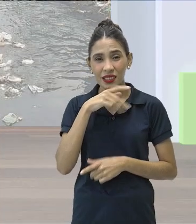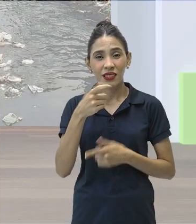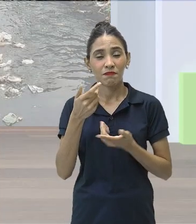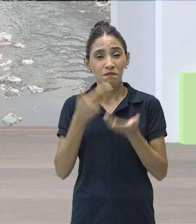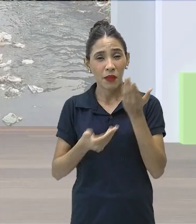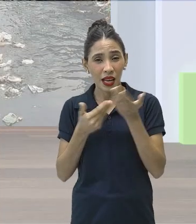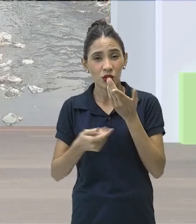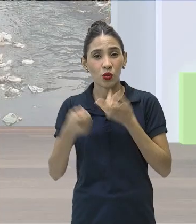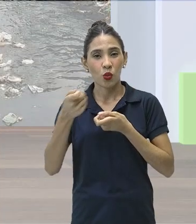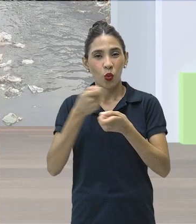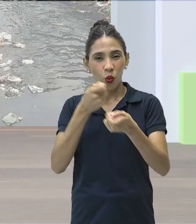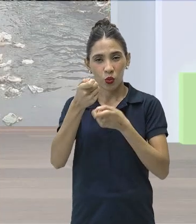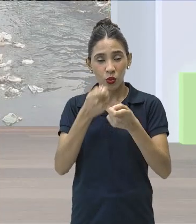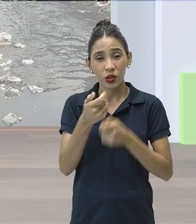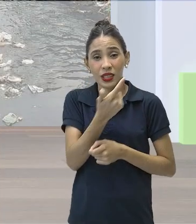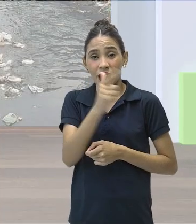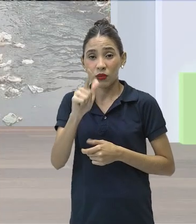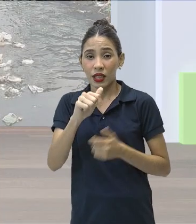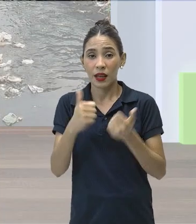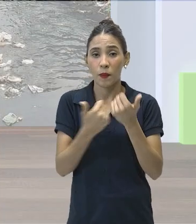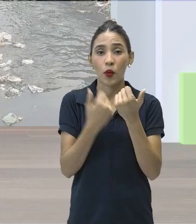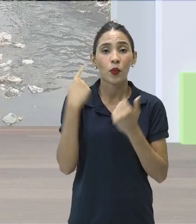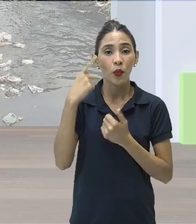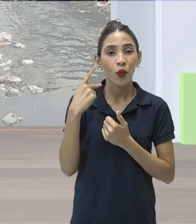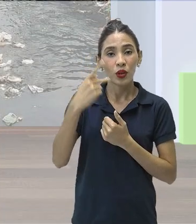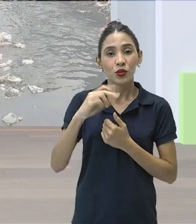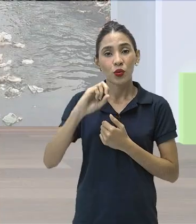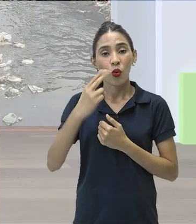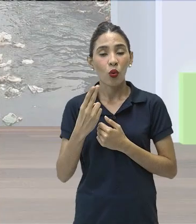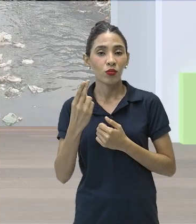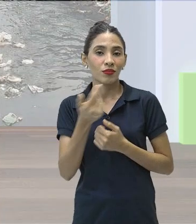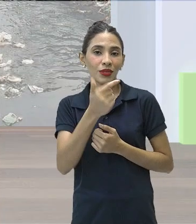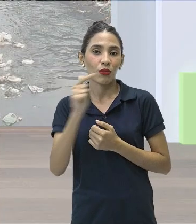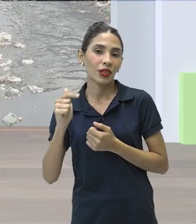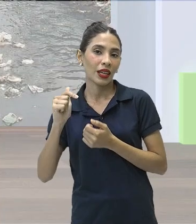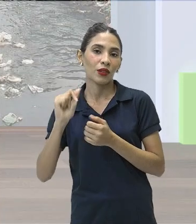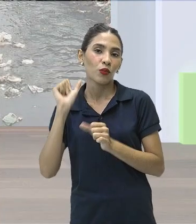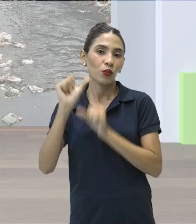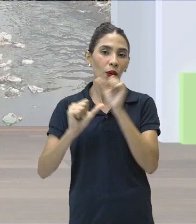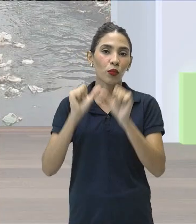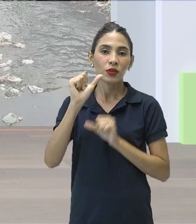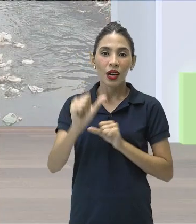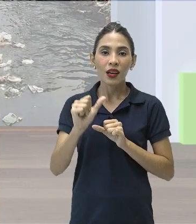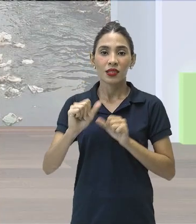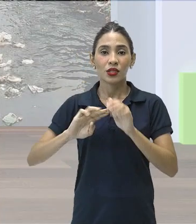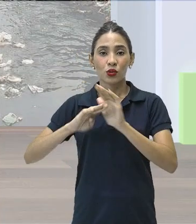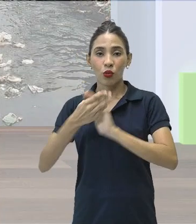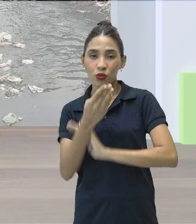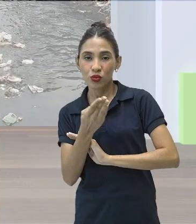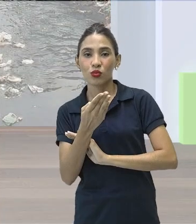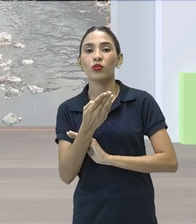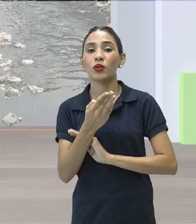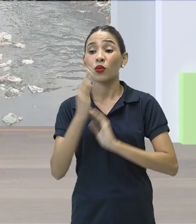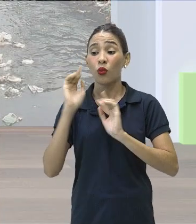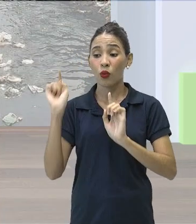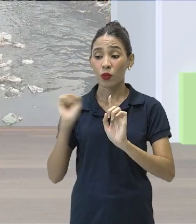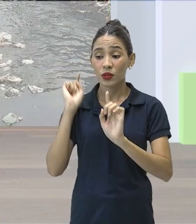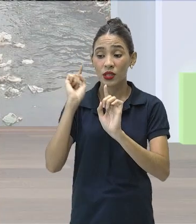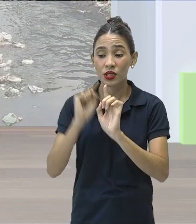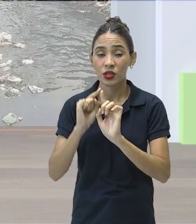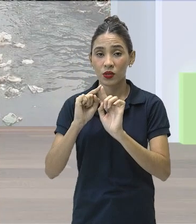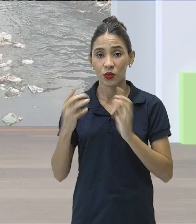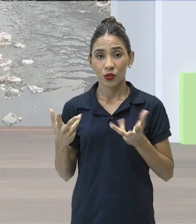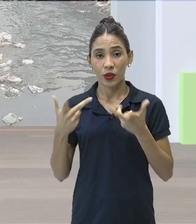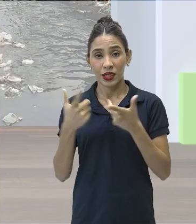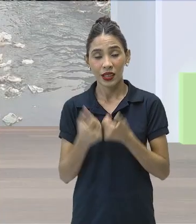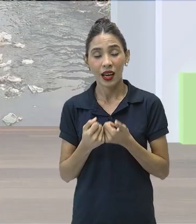política, né, ou sem qualquer mudança de hábito que possa fazer com que ele melhore de qualidade sem interferir no meio